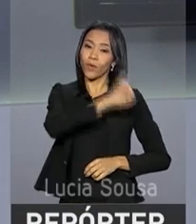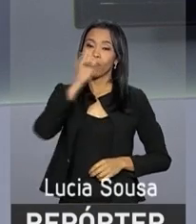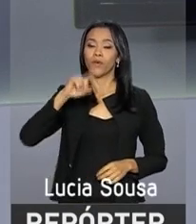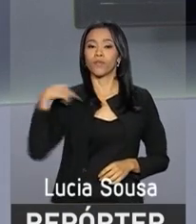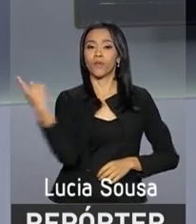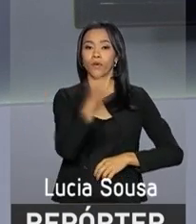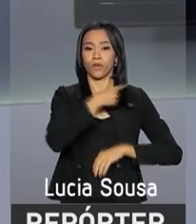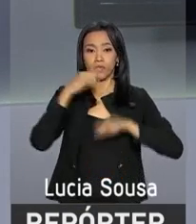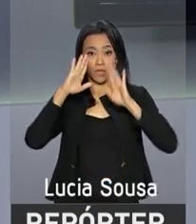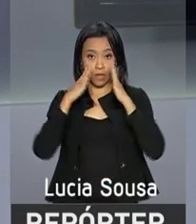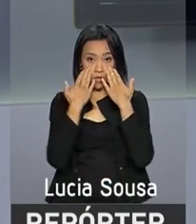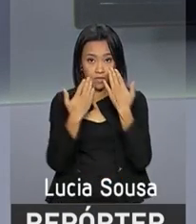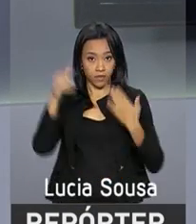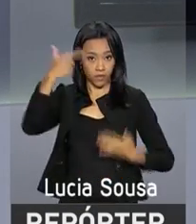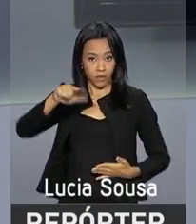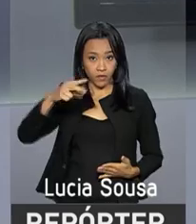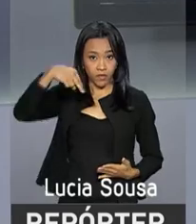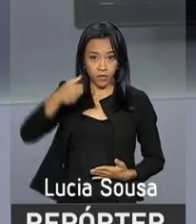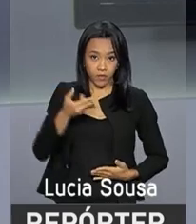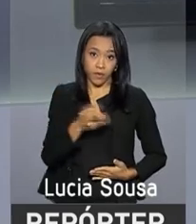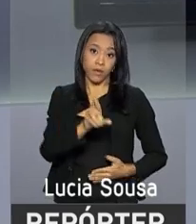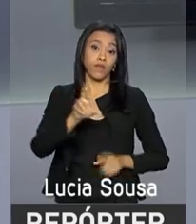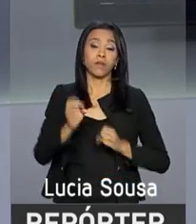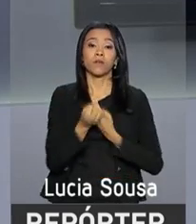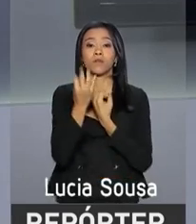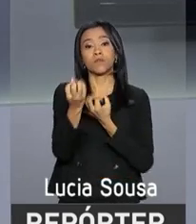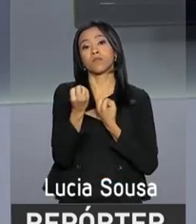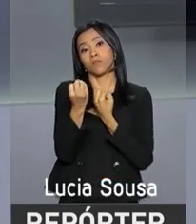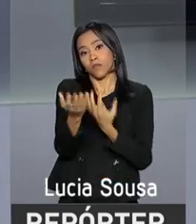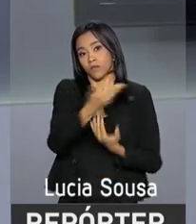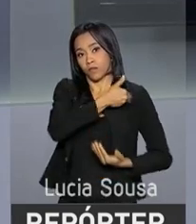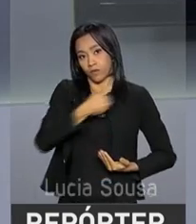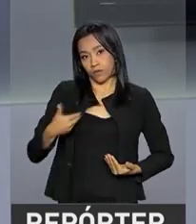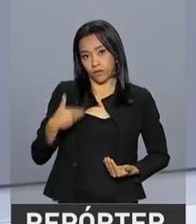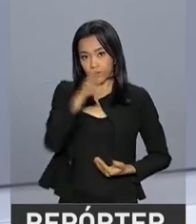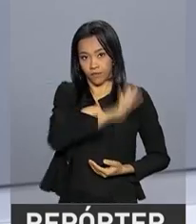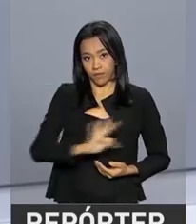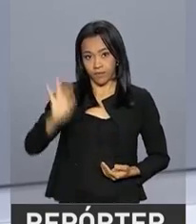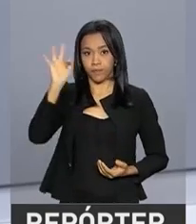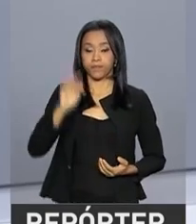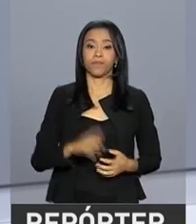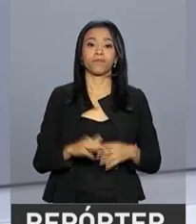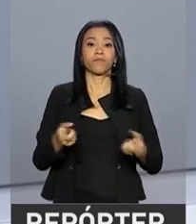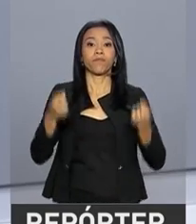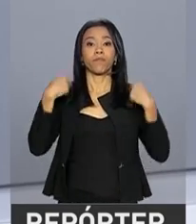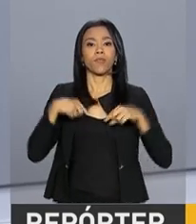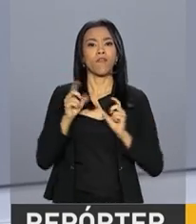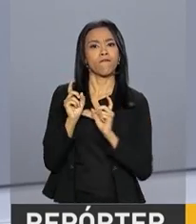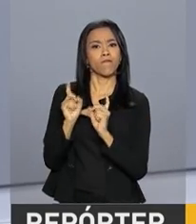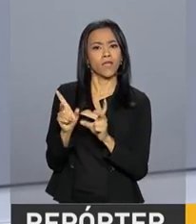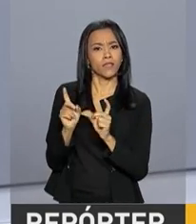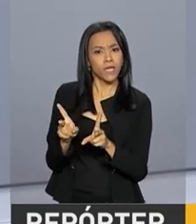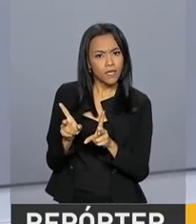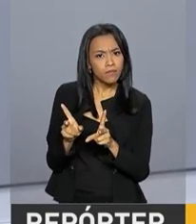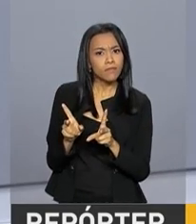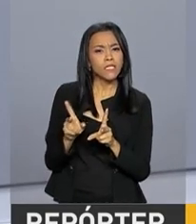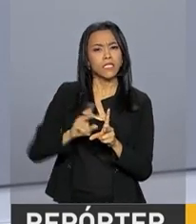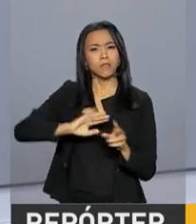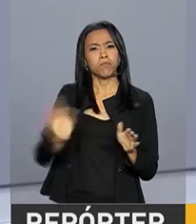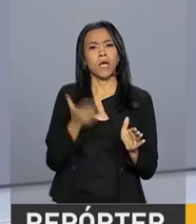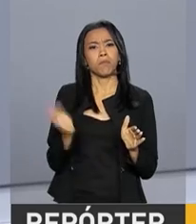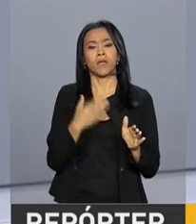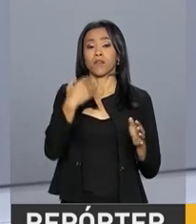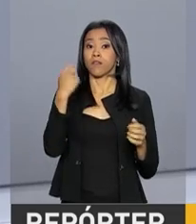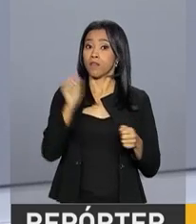Olá, estamos de volta com o repórter NBR com as notícias do governo federal. Venda e produção de carros no Brasil